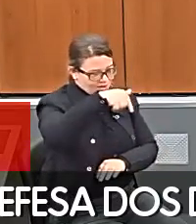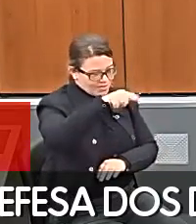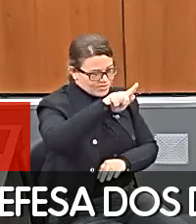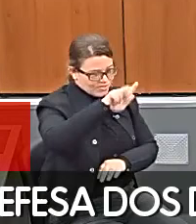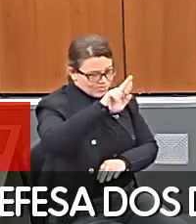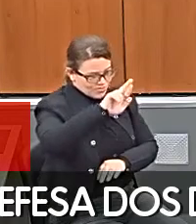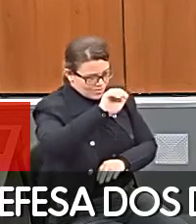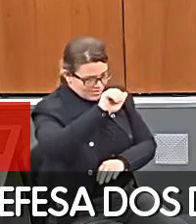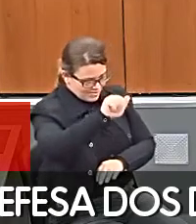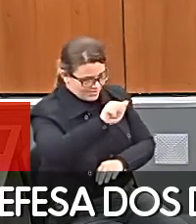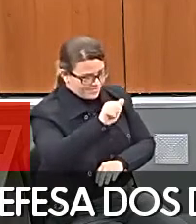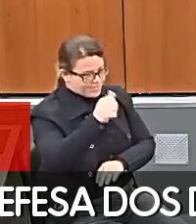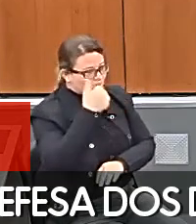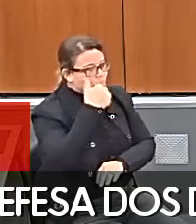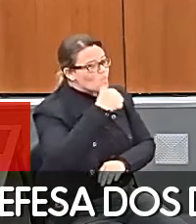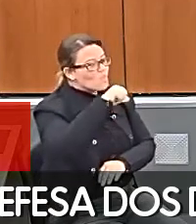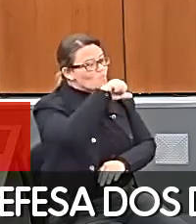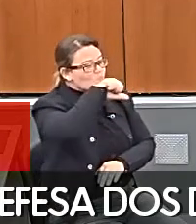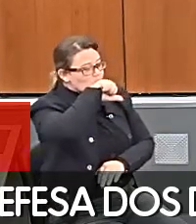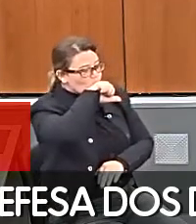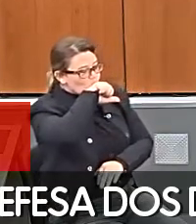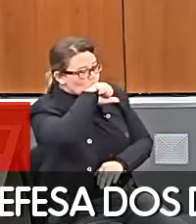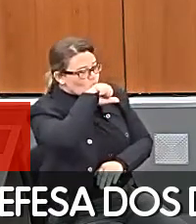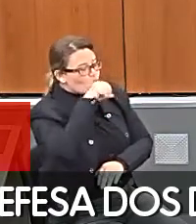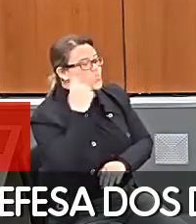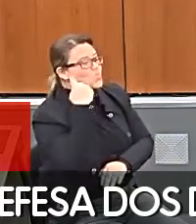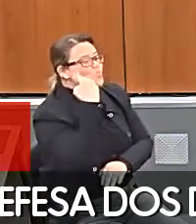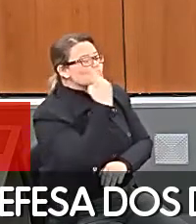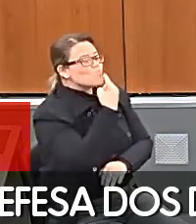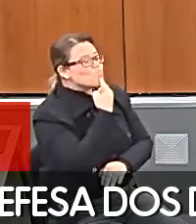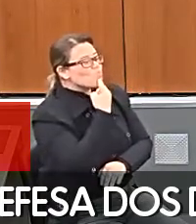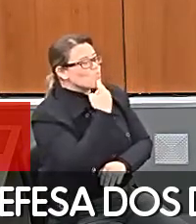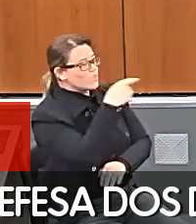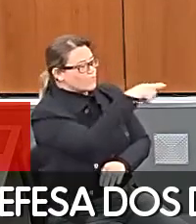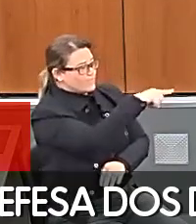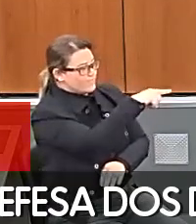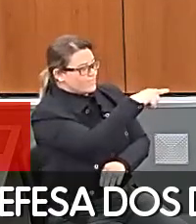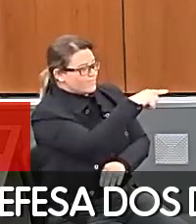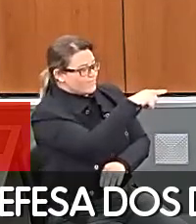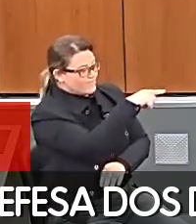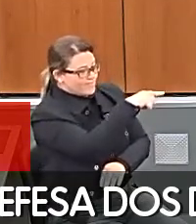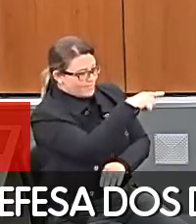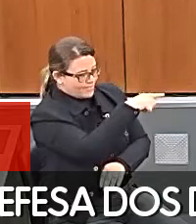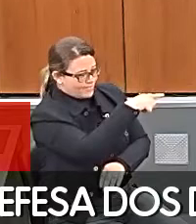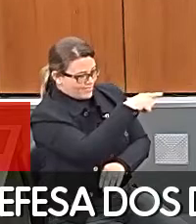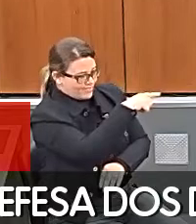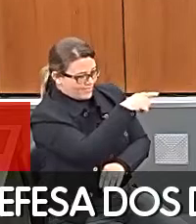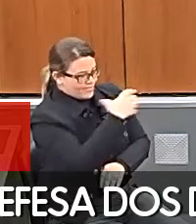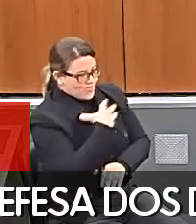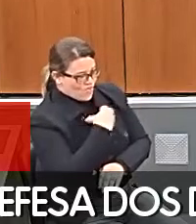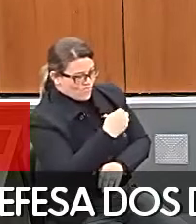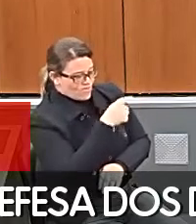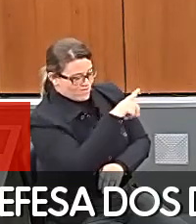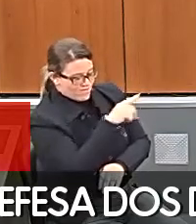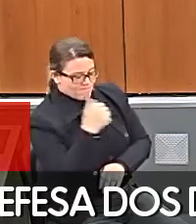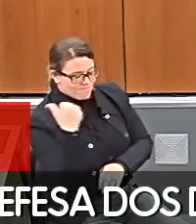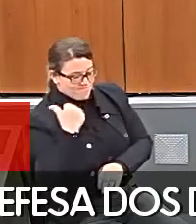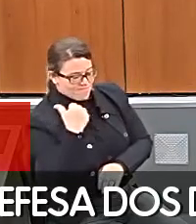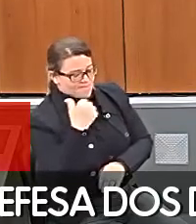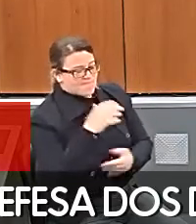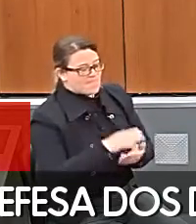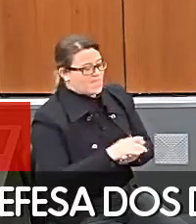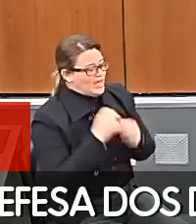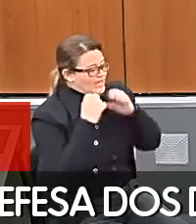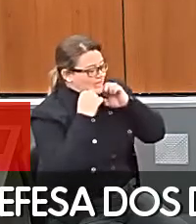é surdo. O Felipe está aqui? Tá. Ah, é o primeiro à nossa esquerda. Eu não quis falar, não, que ele é um pouquinho acanhado, e ele fica